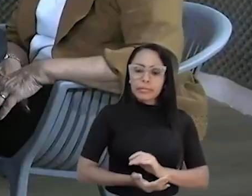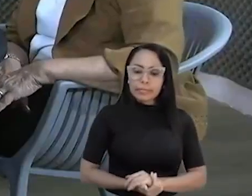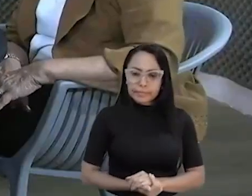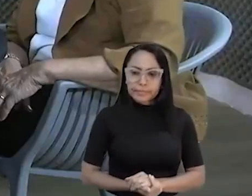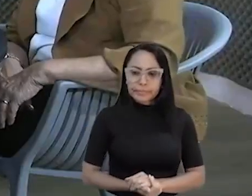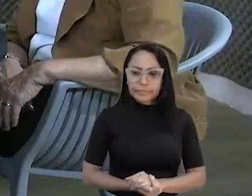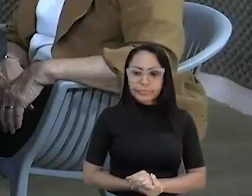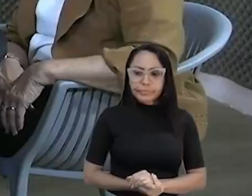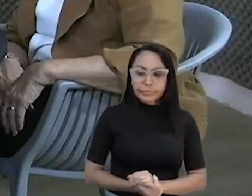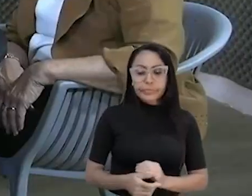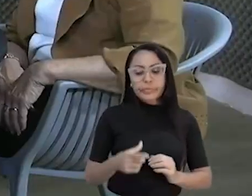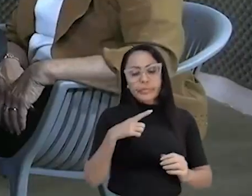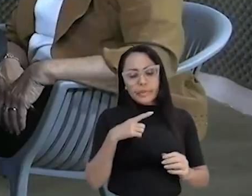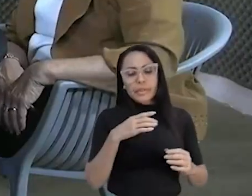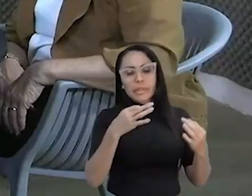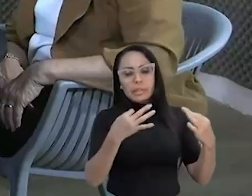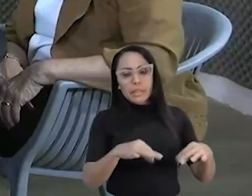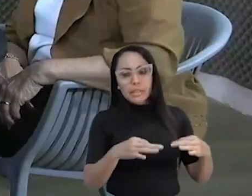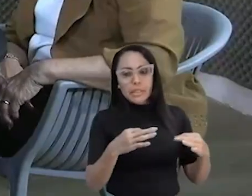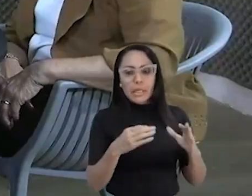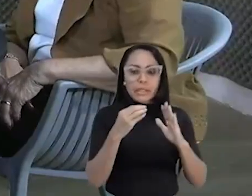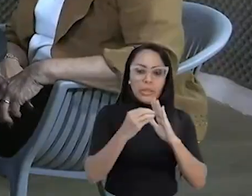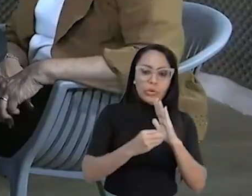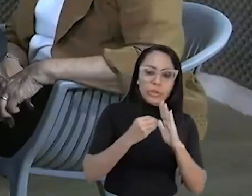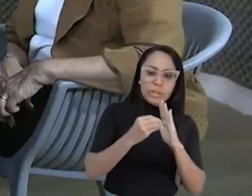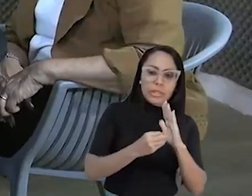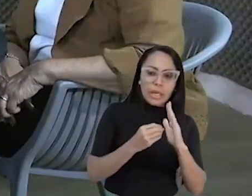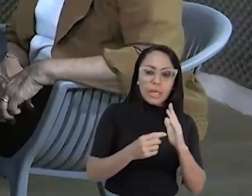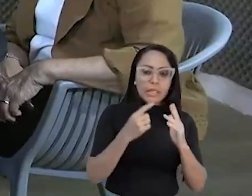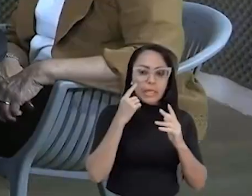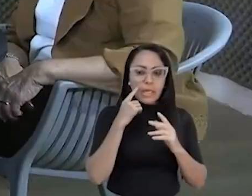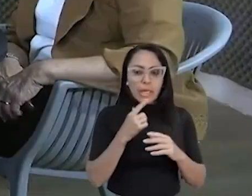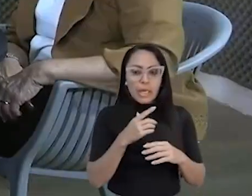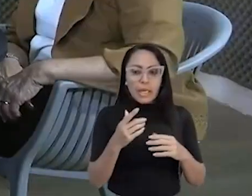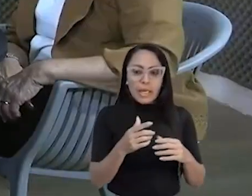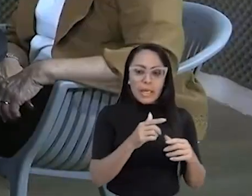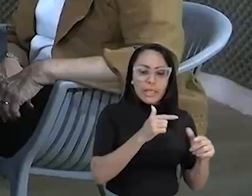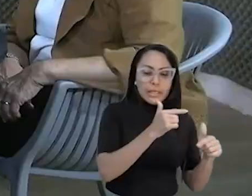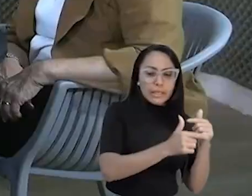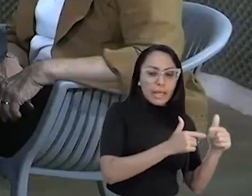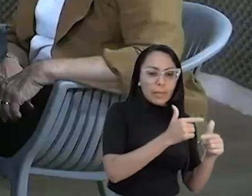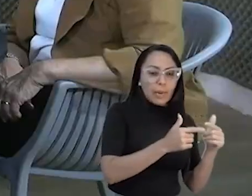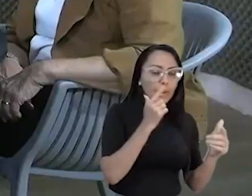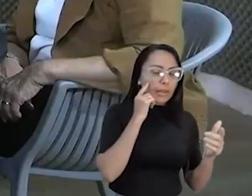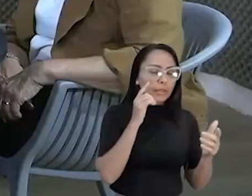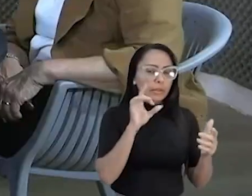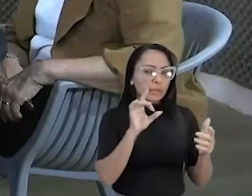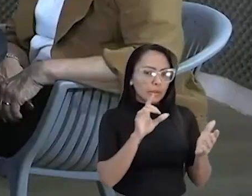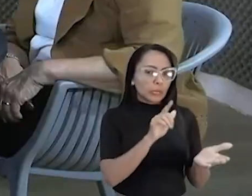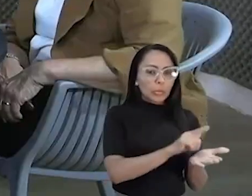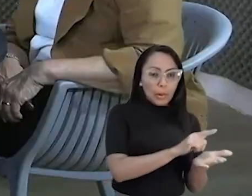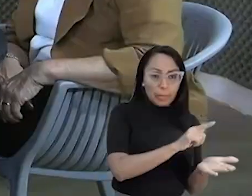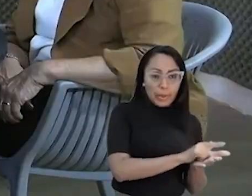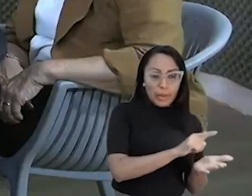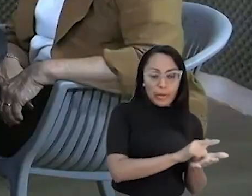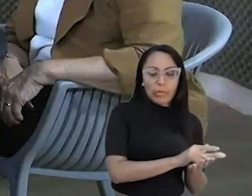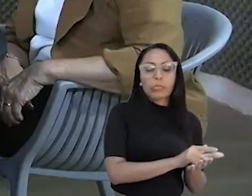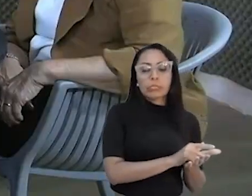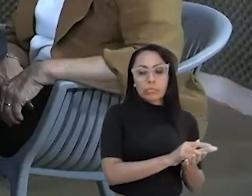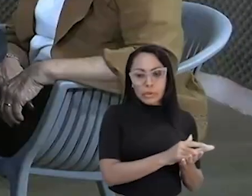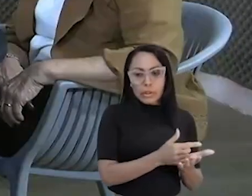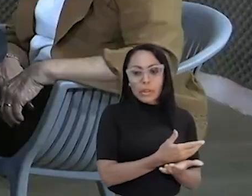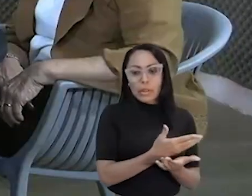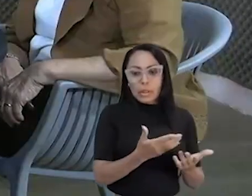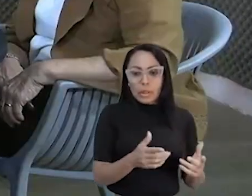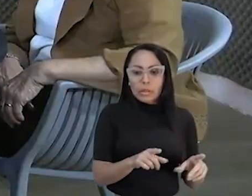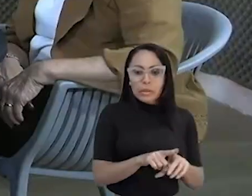e terem a certeza de que o design gráfico, ele pode atuar não só literalmente no gráfico, no papel, né, com todo esse tipo de papelaria, que no final das